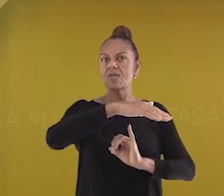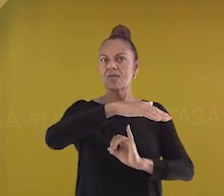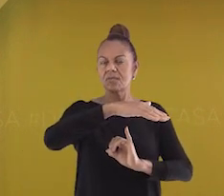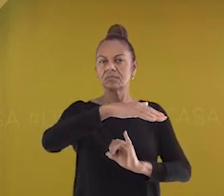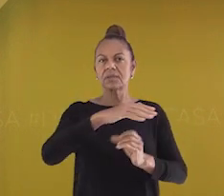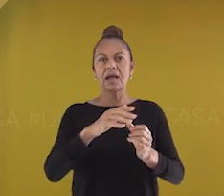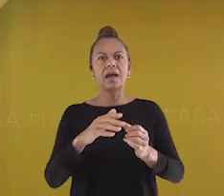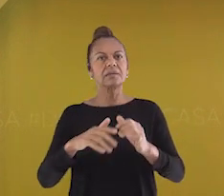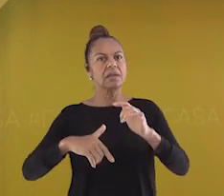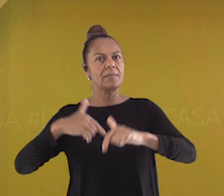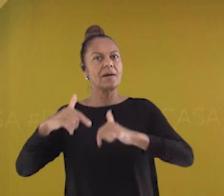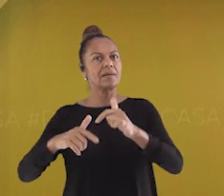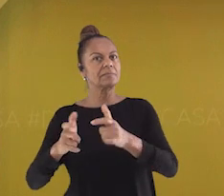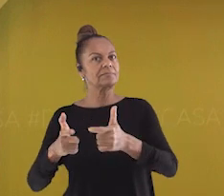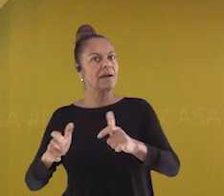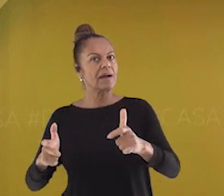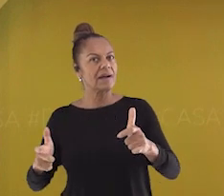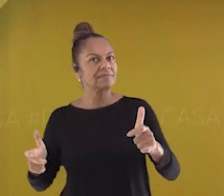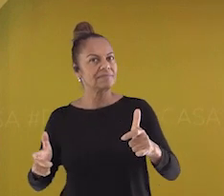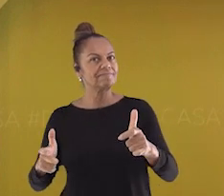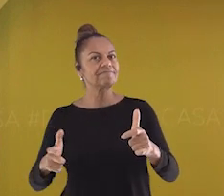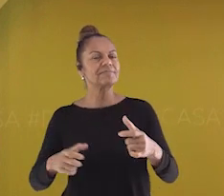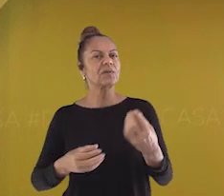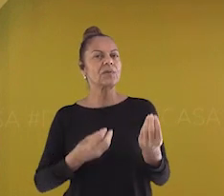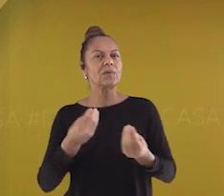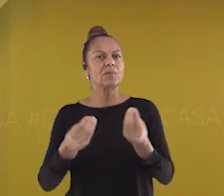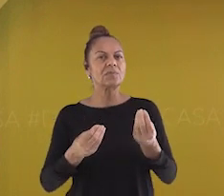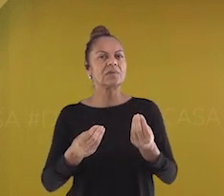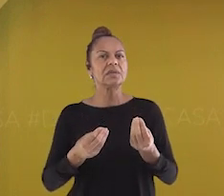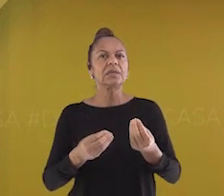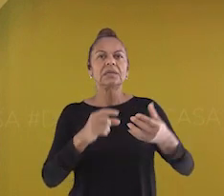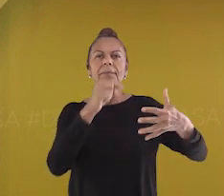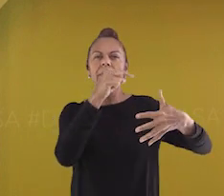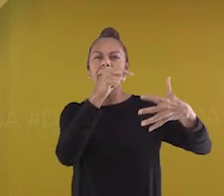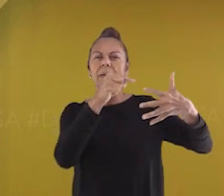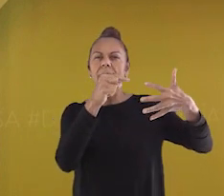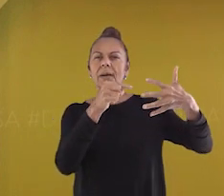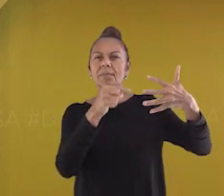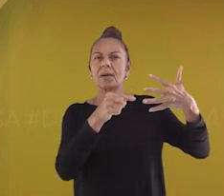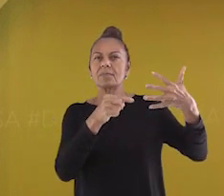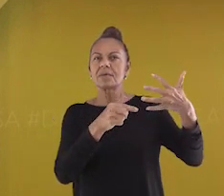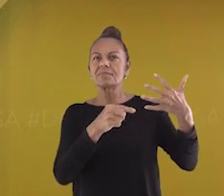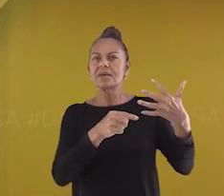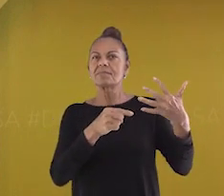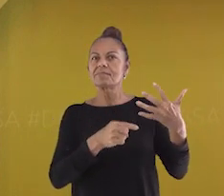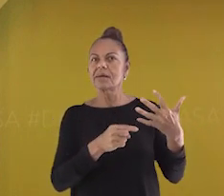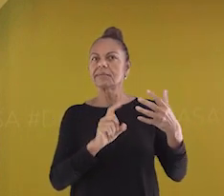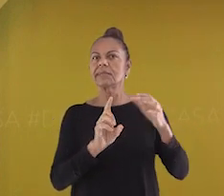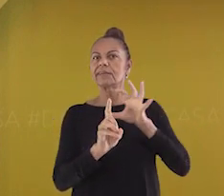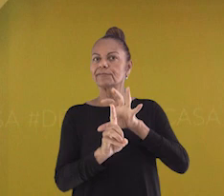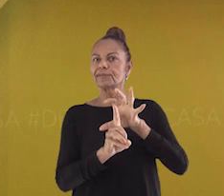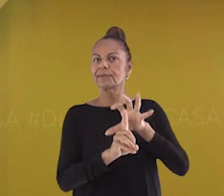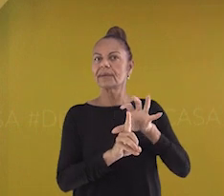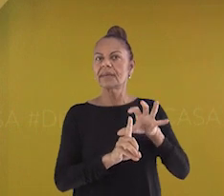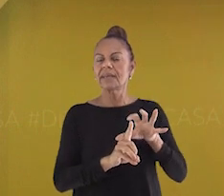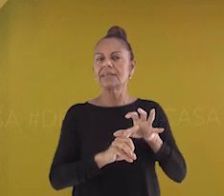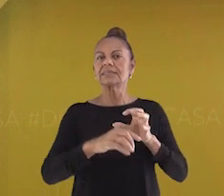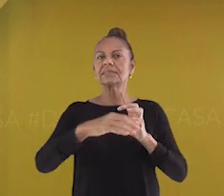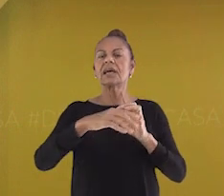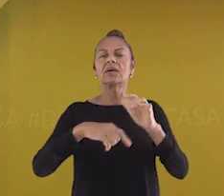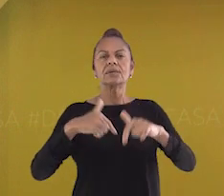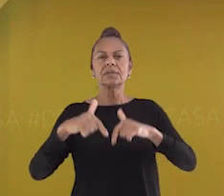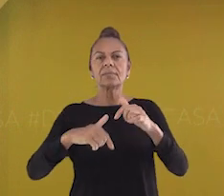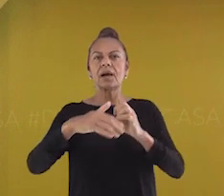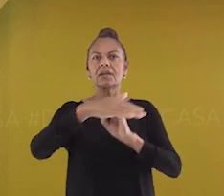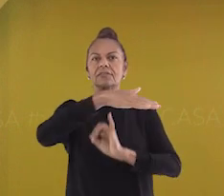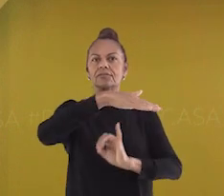vez mais presente nas populações de países emergentes, como o Brasil. Várias são as causas que contribuem